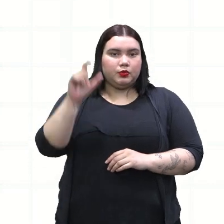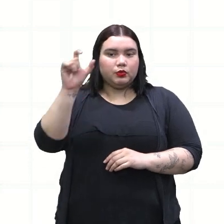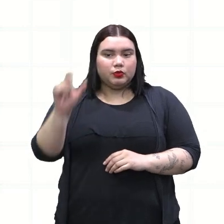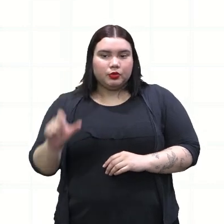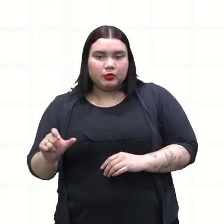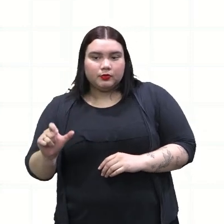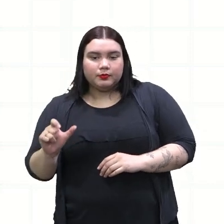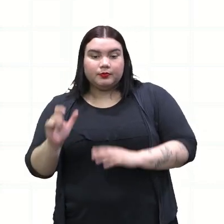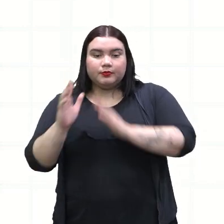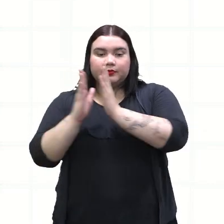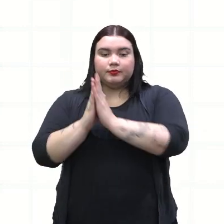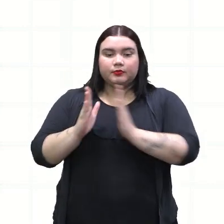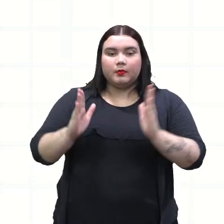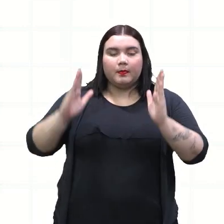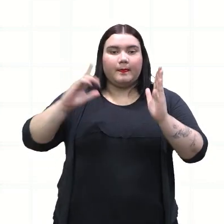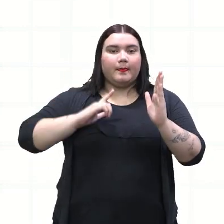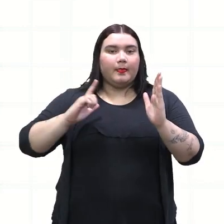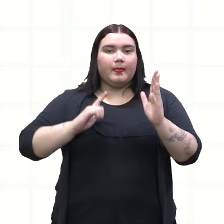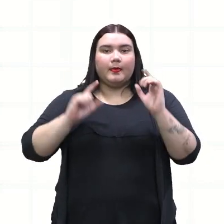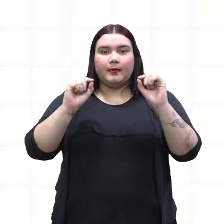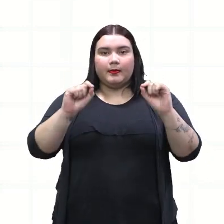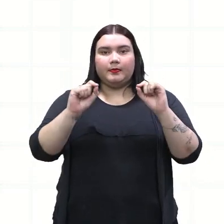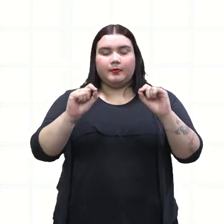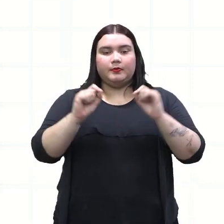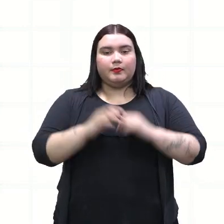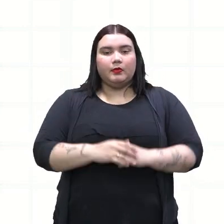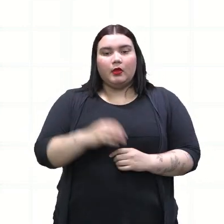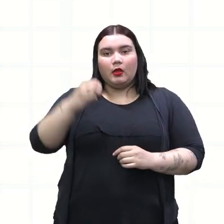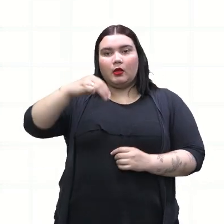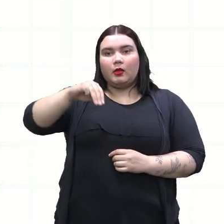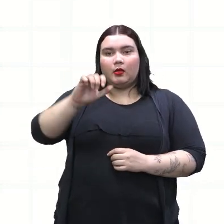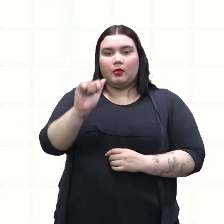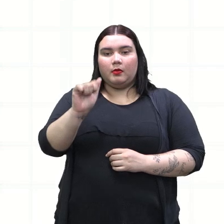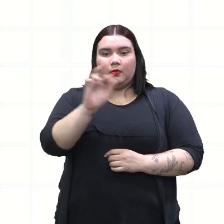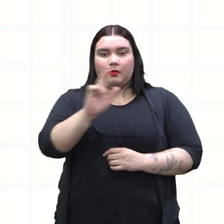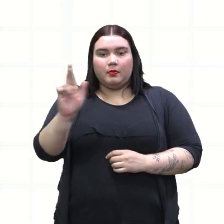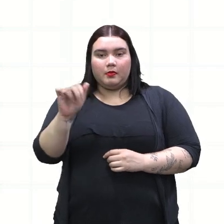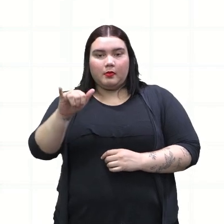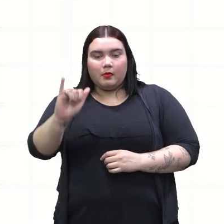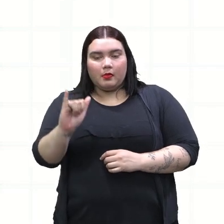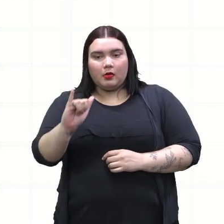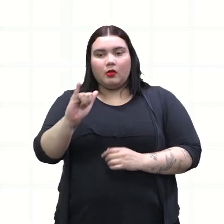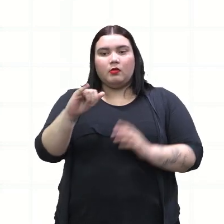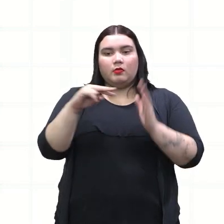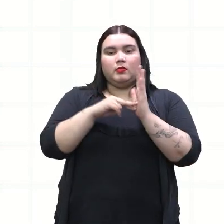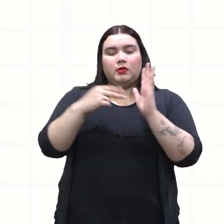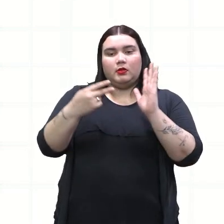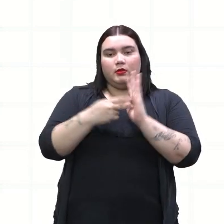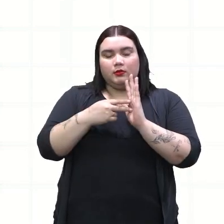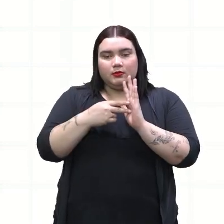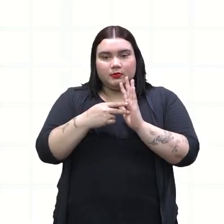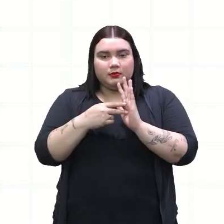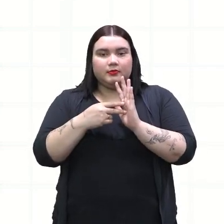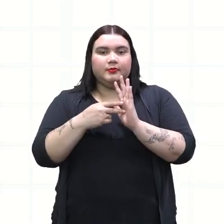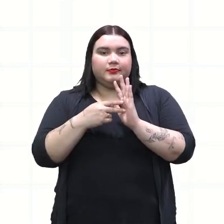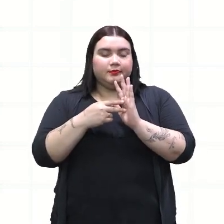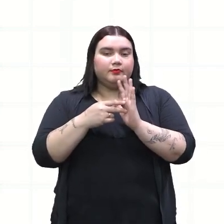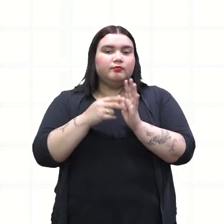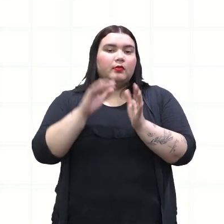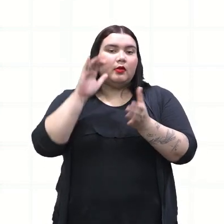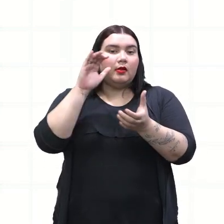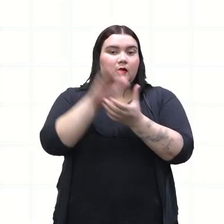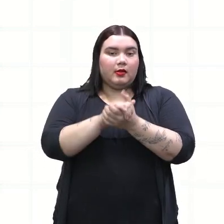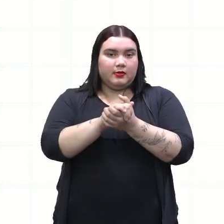Em seguida, nós temos quem aqui? Marry, que é o verbo casar, não é? Tá aqui o verbo, marry.